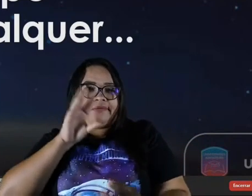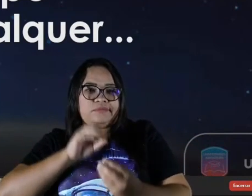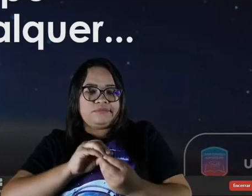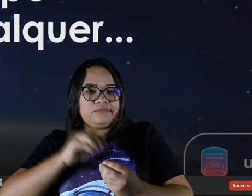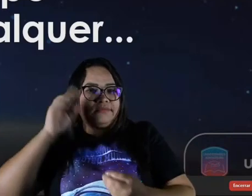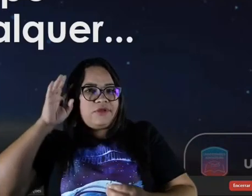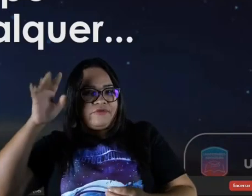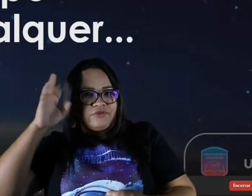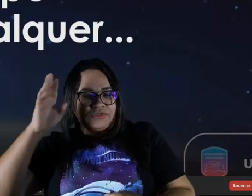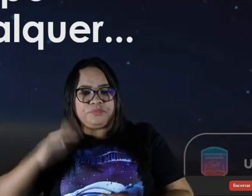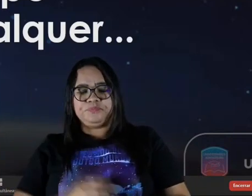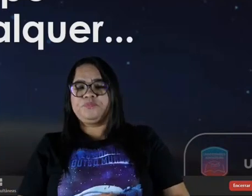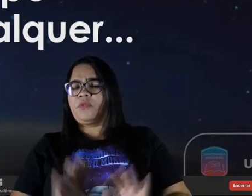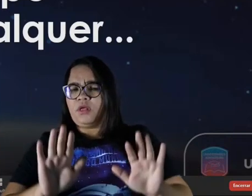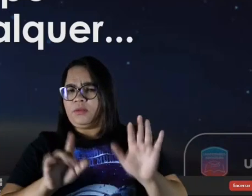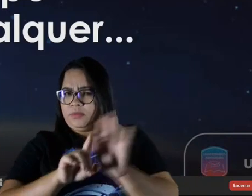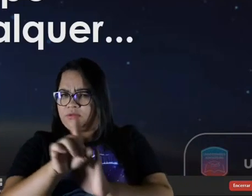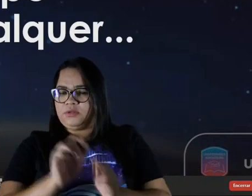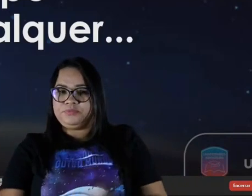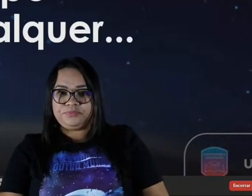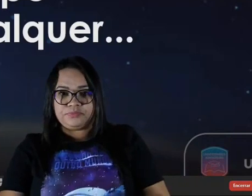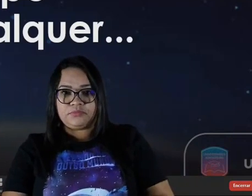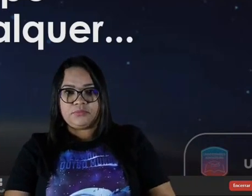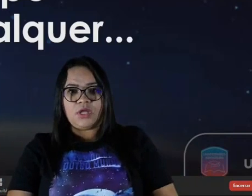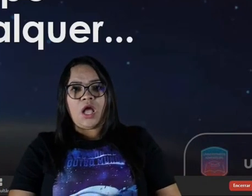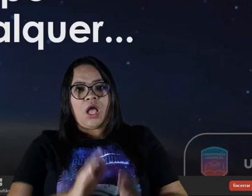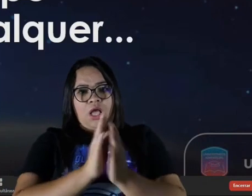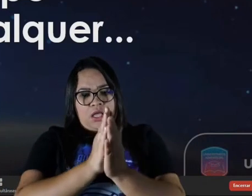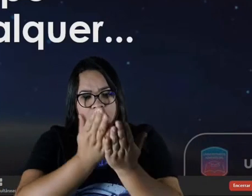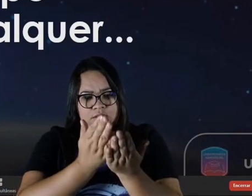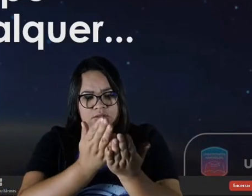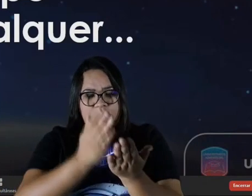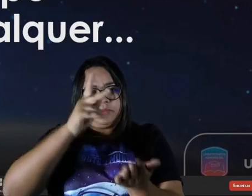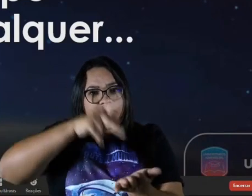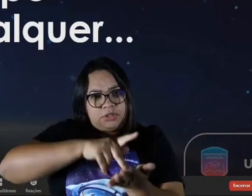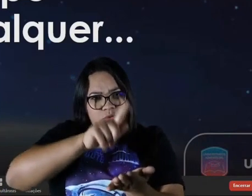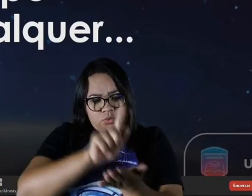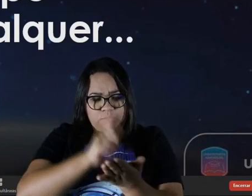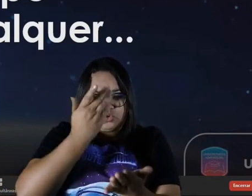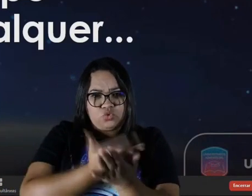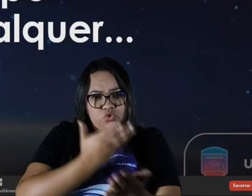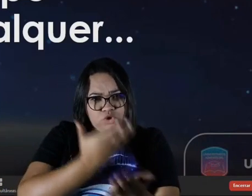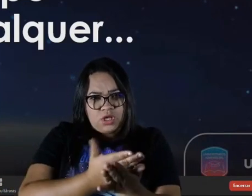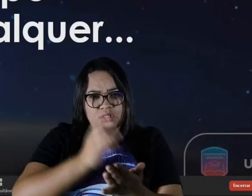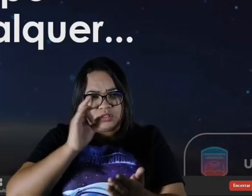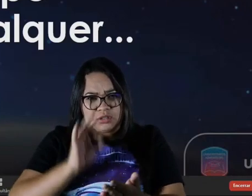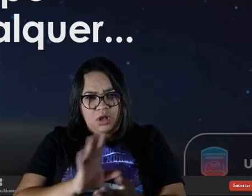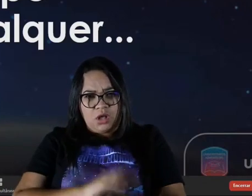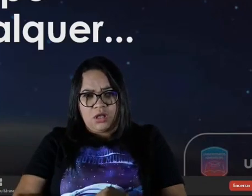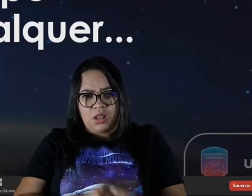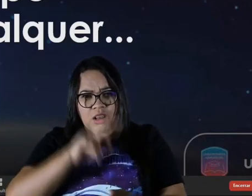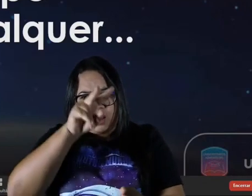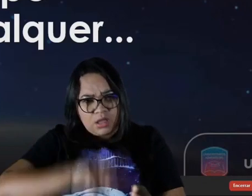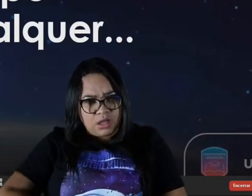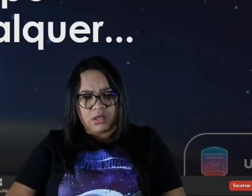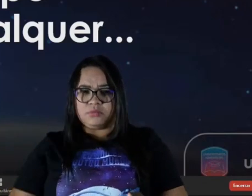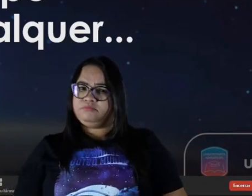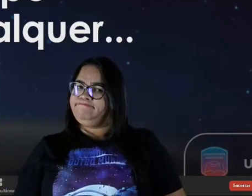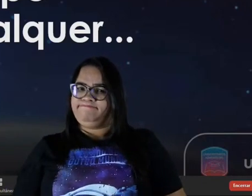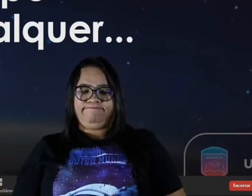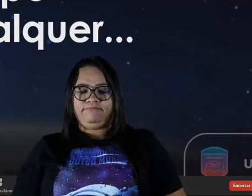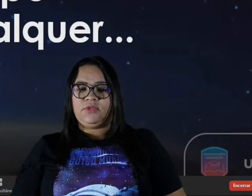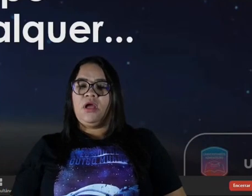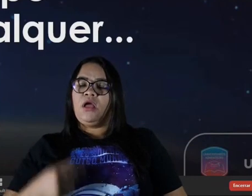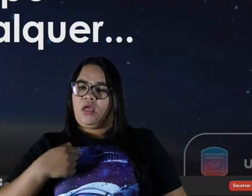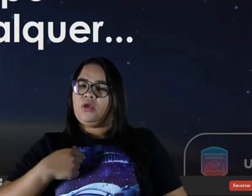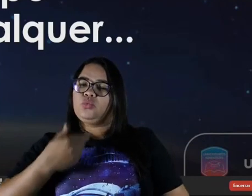Será que não basta apenas ler a Bíblia num pequeno grupo? Nós temos que estudar a Bíblia. Até eu costumo dizer, numa das minhas falas, você já deve ter ouvido